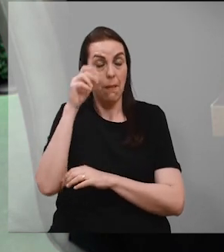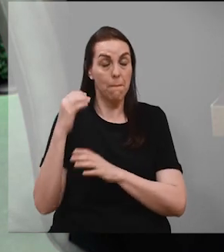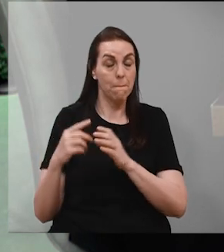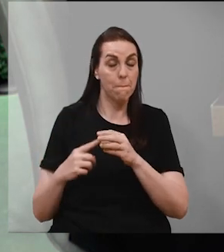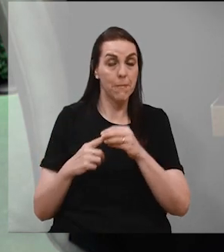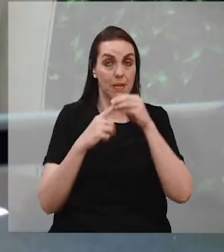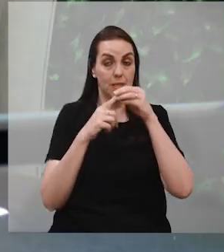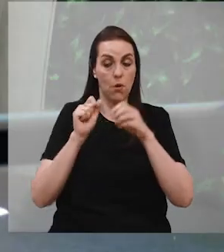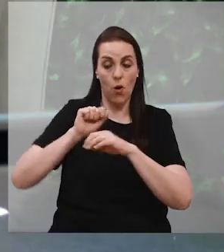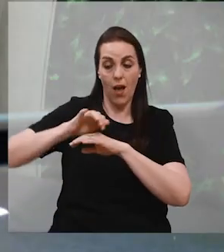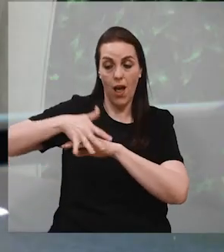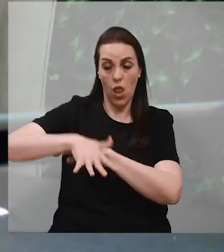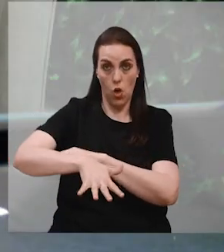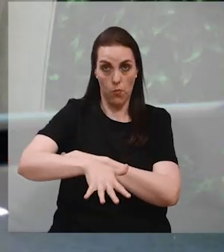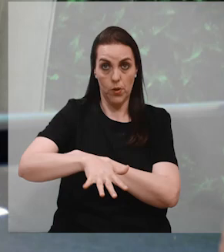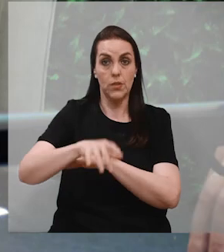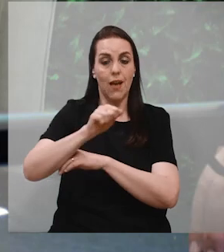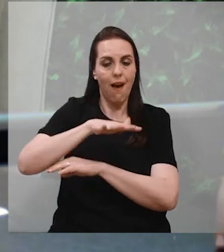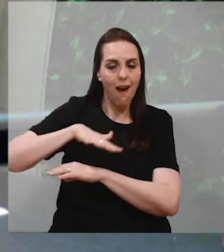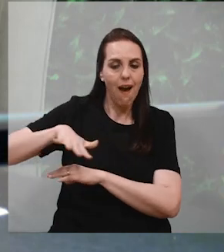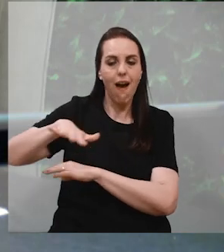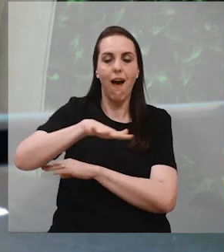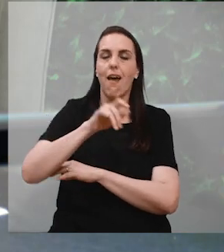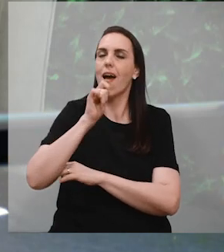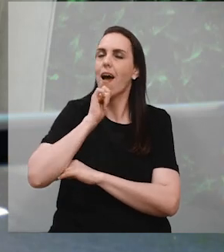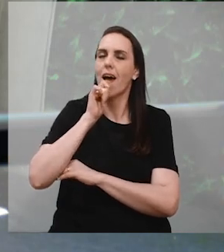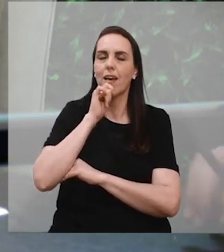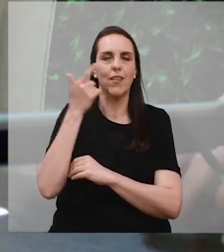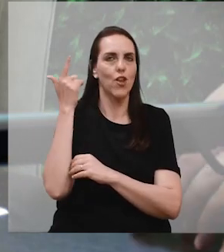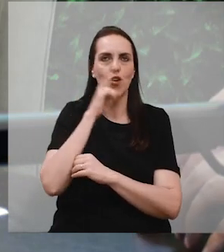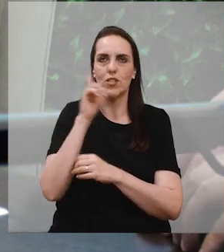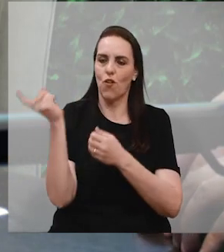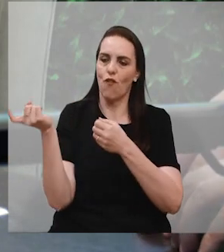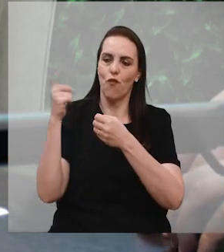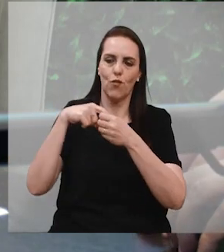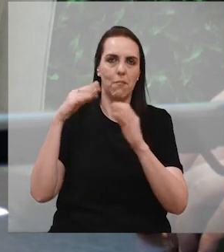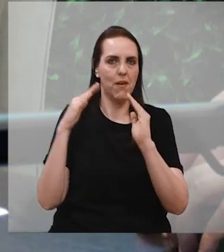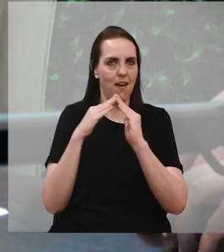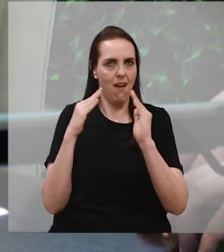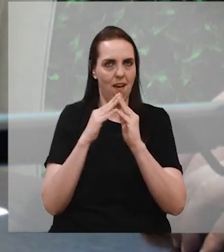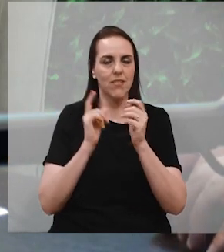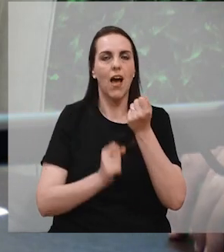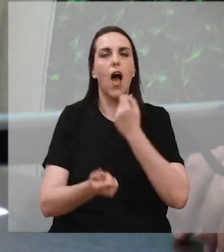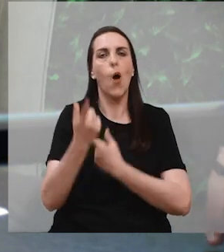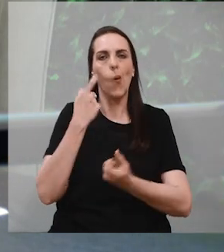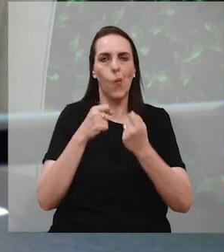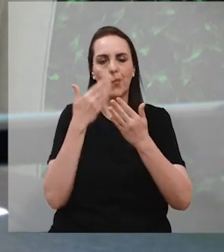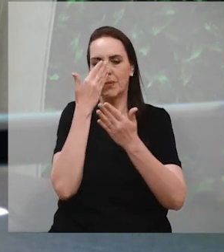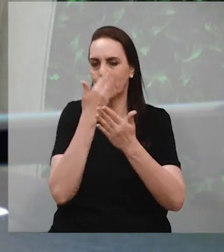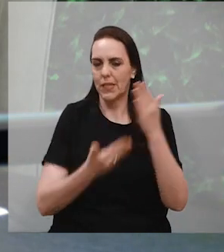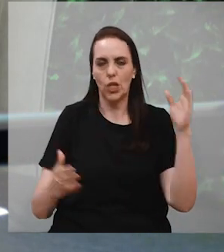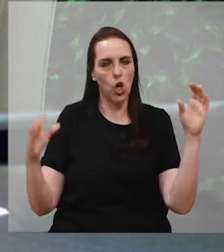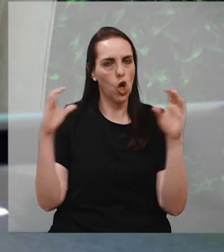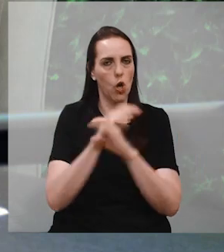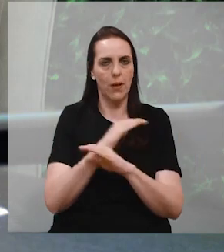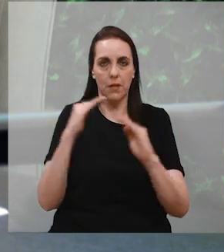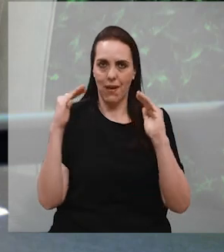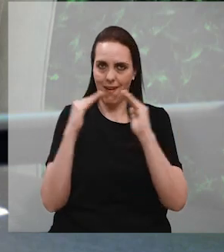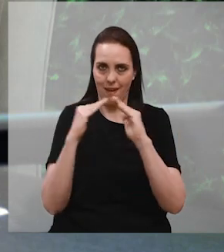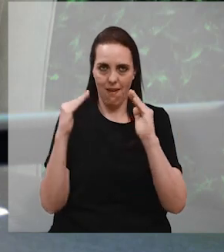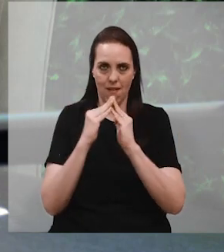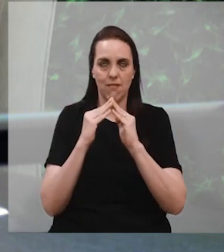de Galópolis, daquela área que acabou deslizando, ainda não conseguiram voltar para casa, né? Então, alguns perderam a